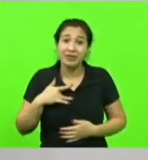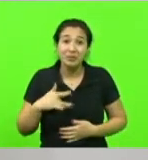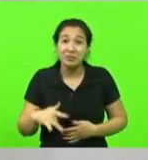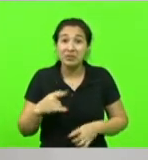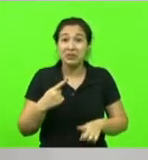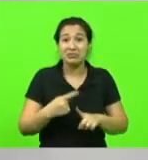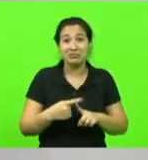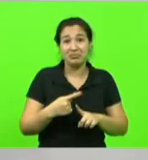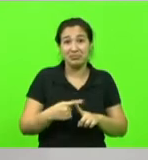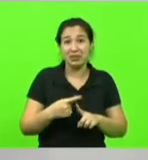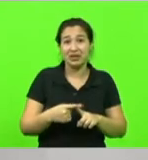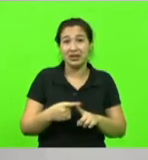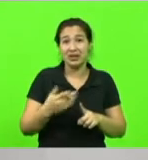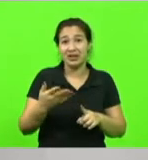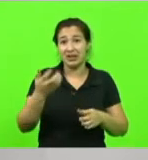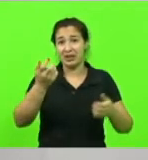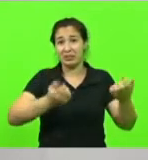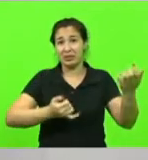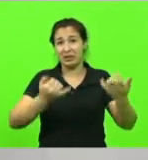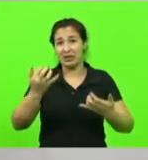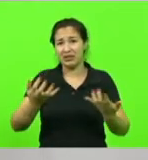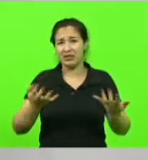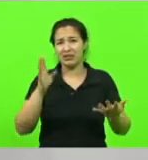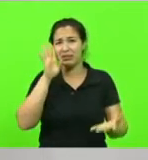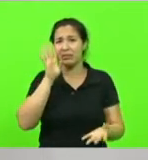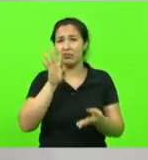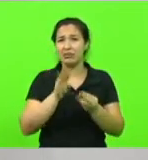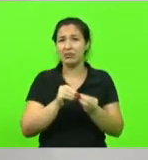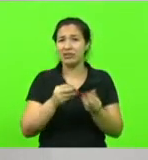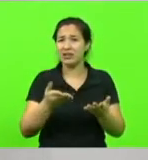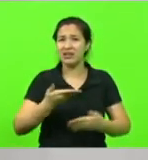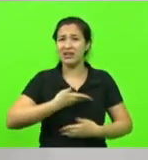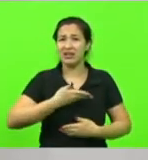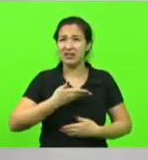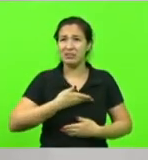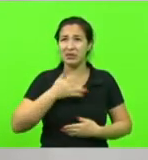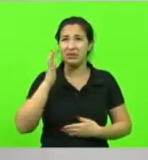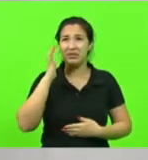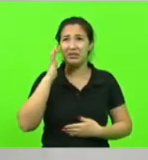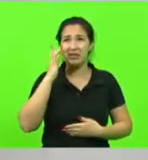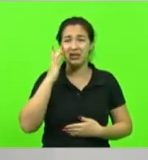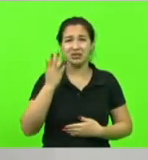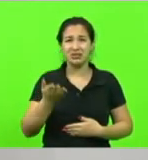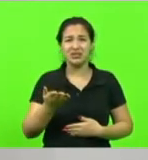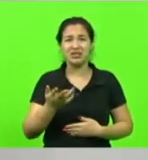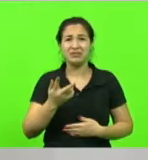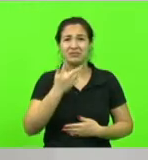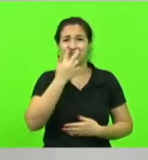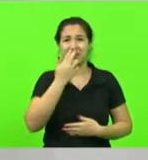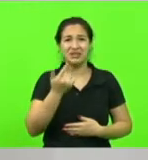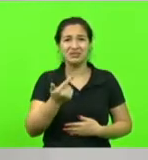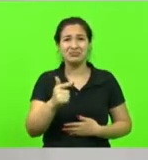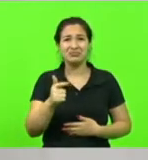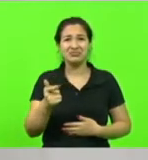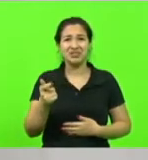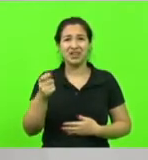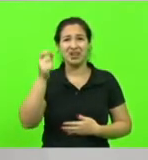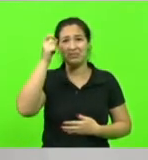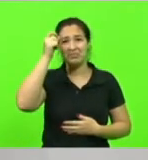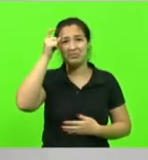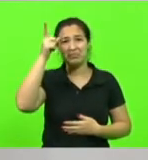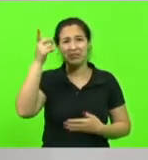muitíssimo. Chego à conclusão que o meu colega ele deve ser desprovido de intelecto. Não é